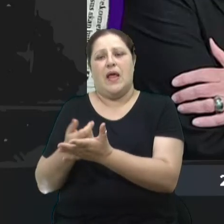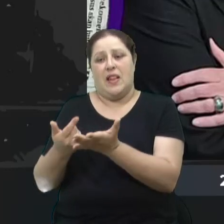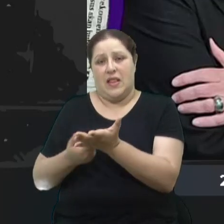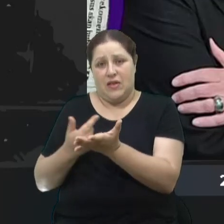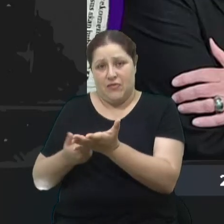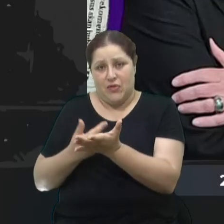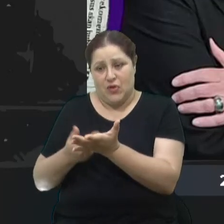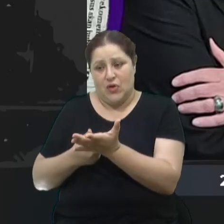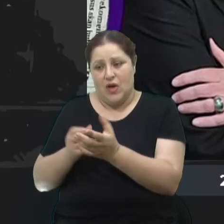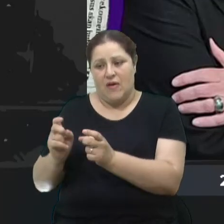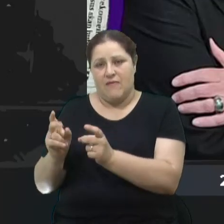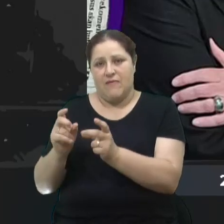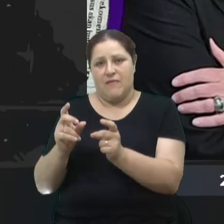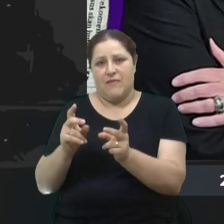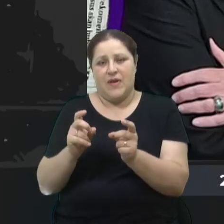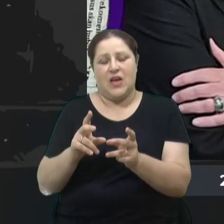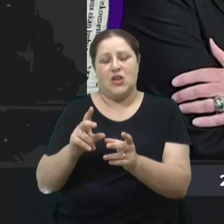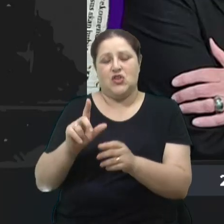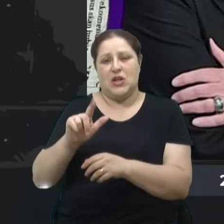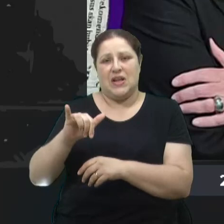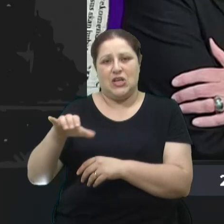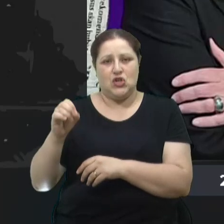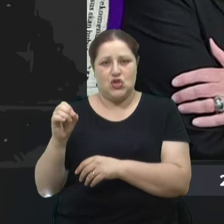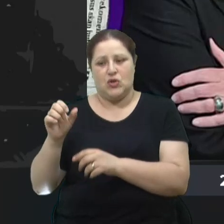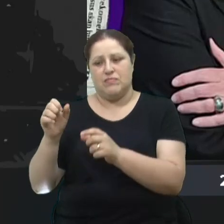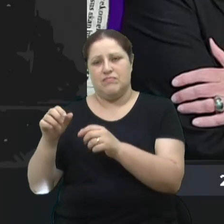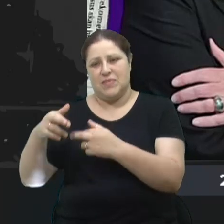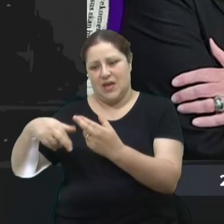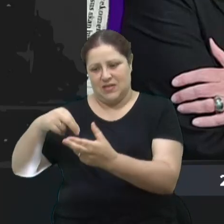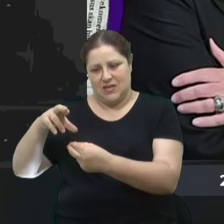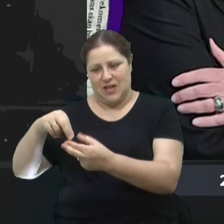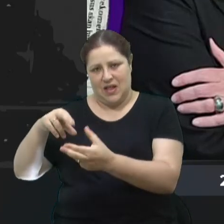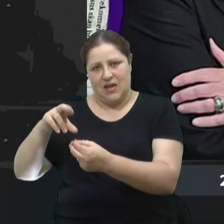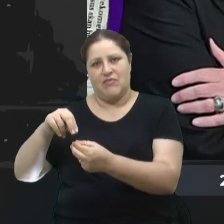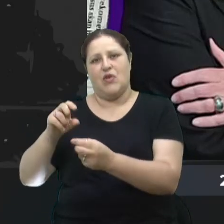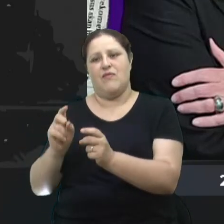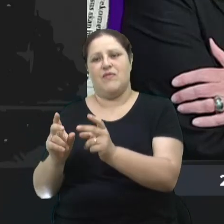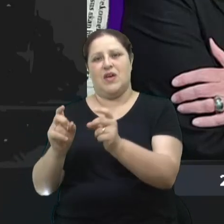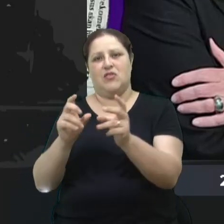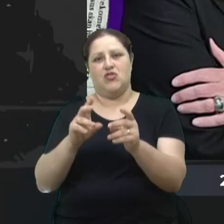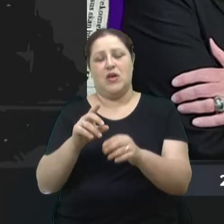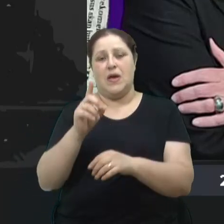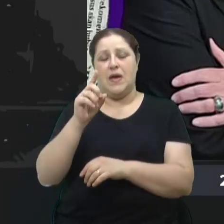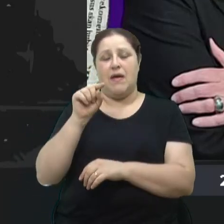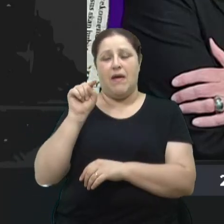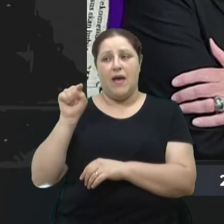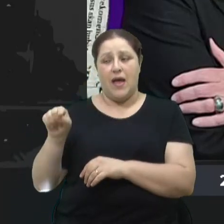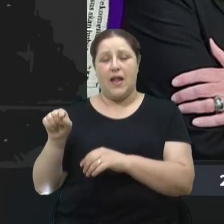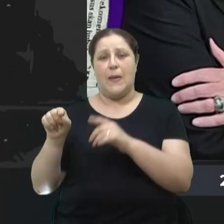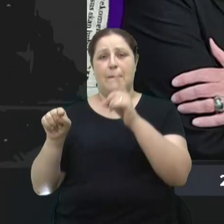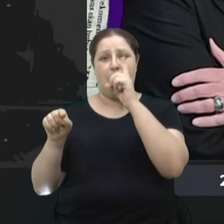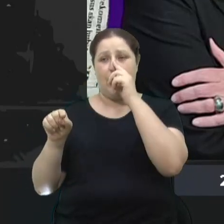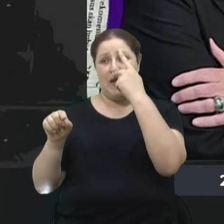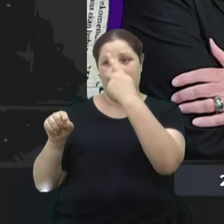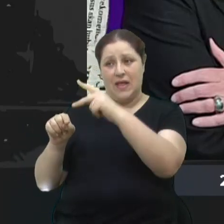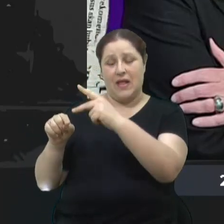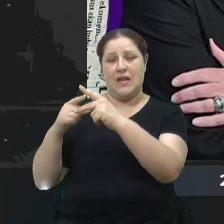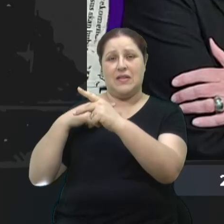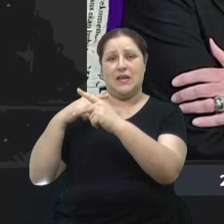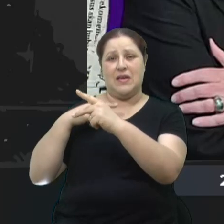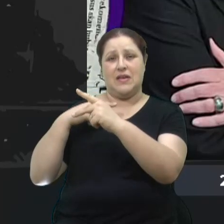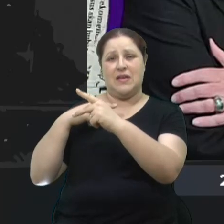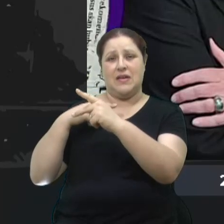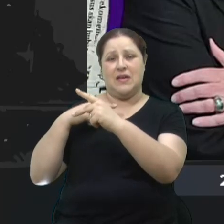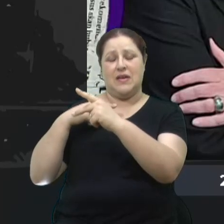vendendo. Em 2012, se tornou a primeira mulher a comandar a Petrobras e, nesse